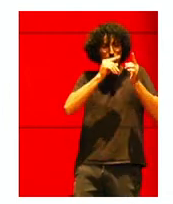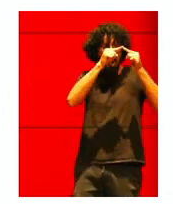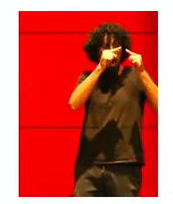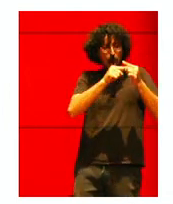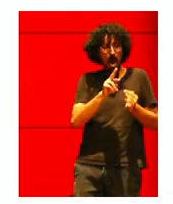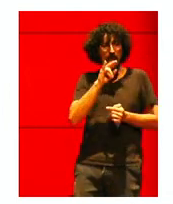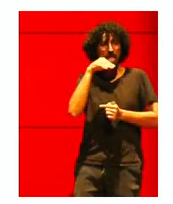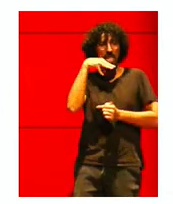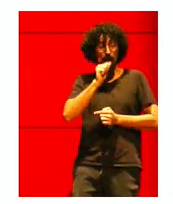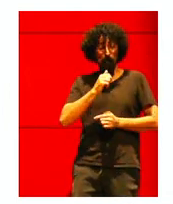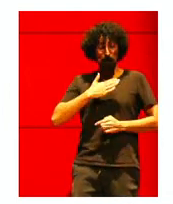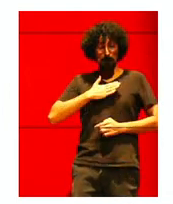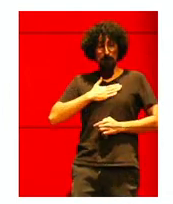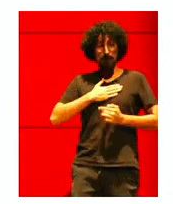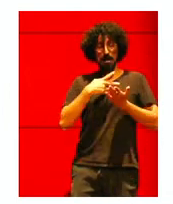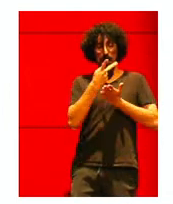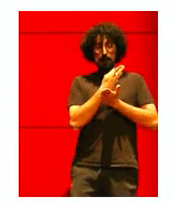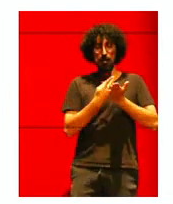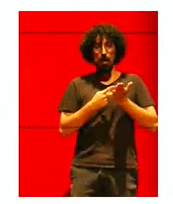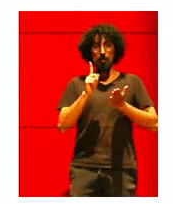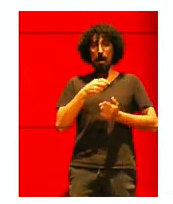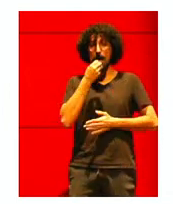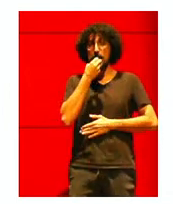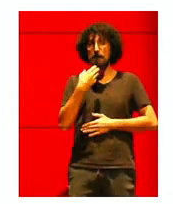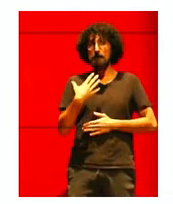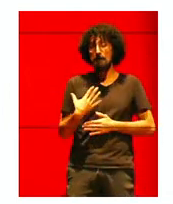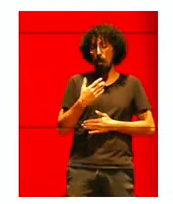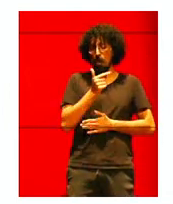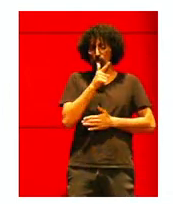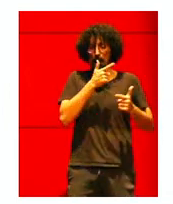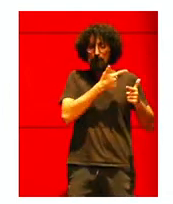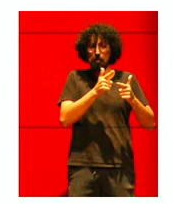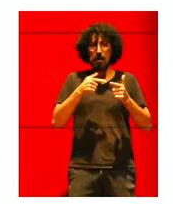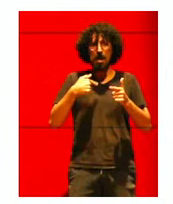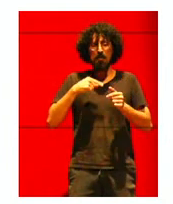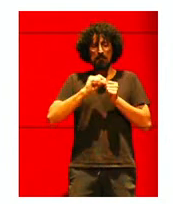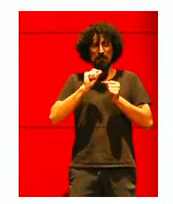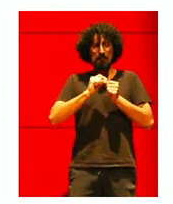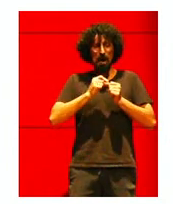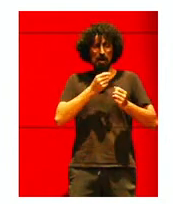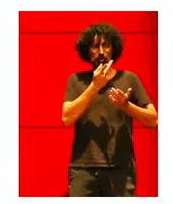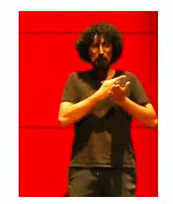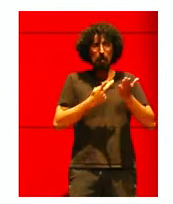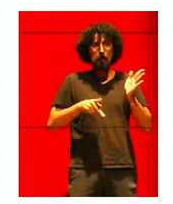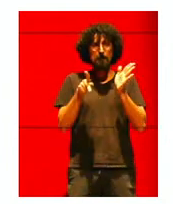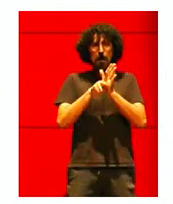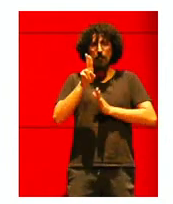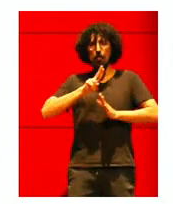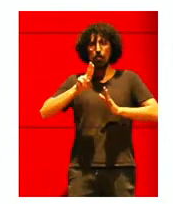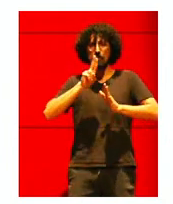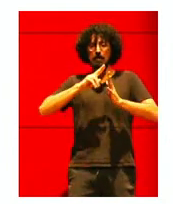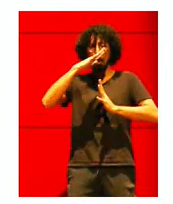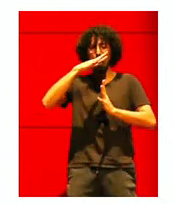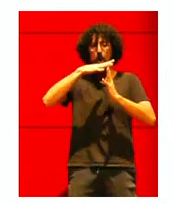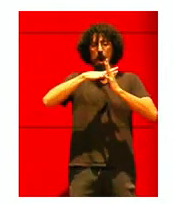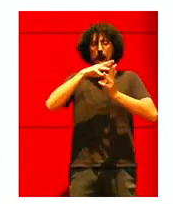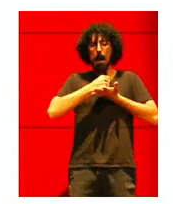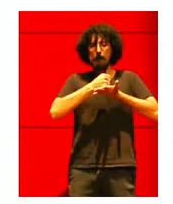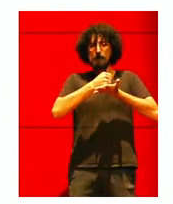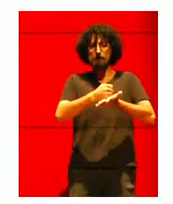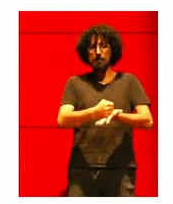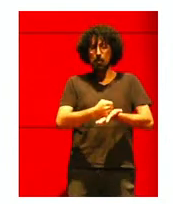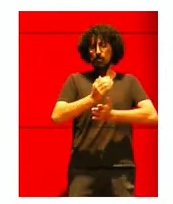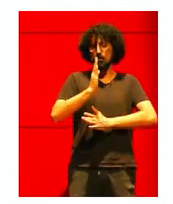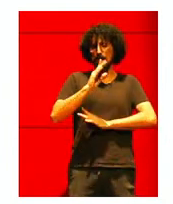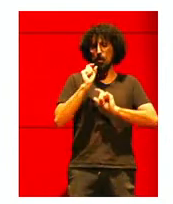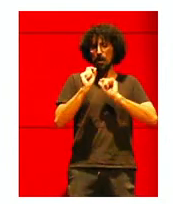O meu verso é bom, frumento sem joio. Faço rimas com consoantes de apoio. Vai por 50 anos,